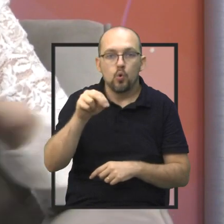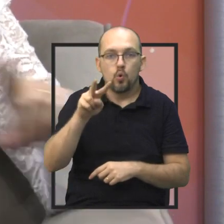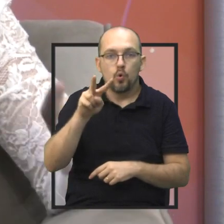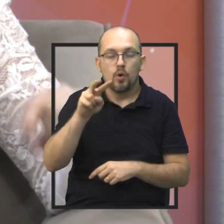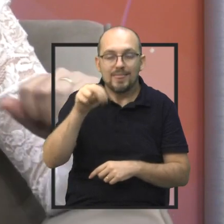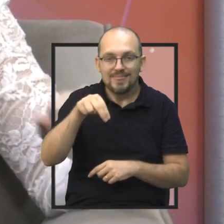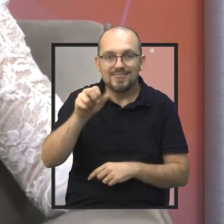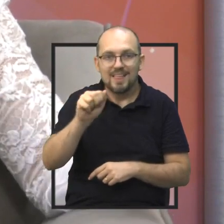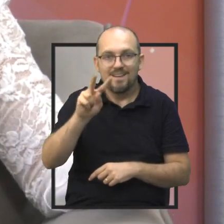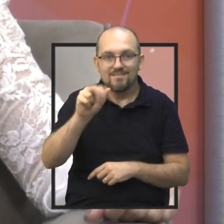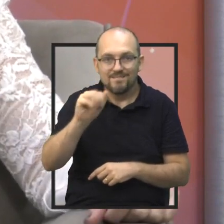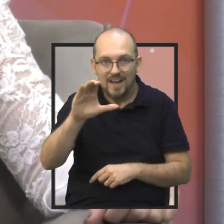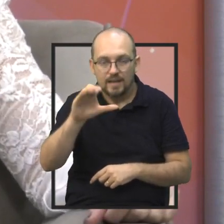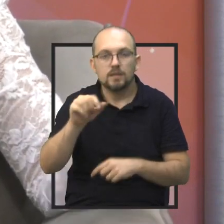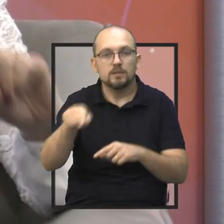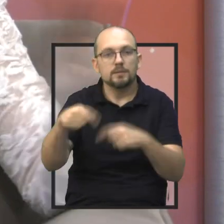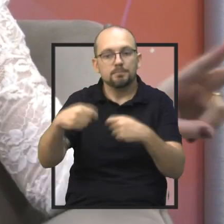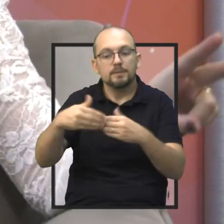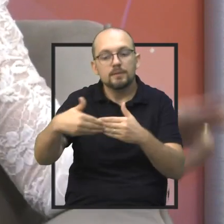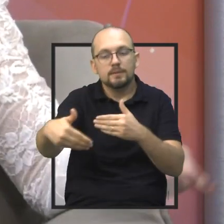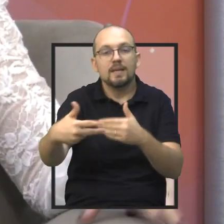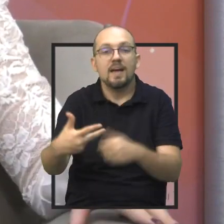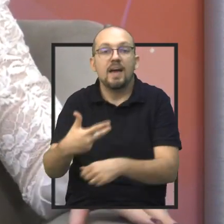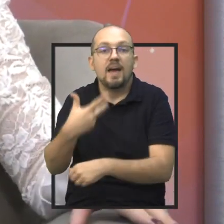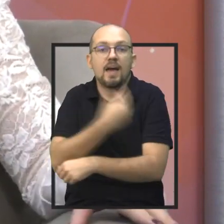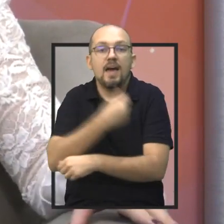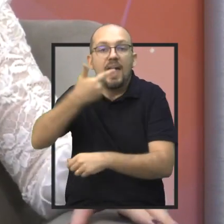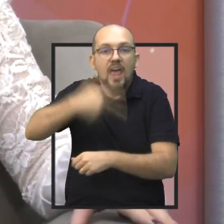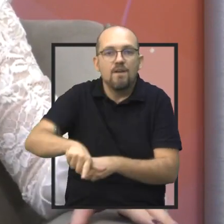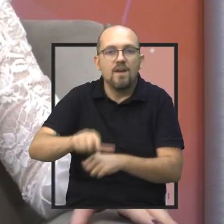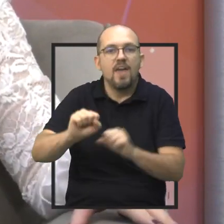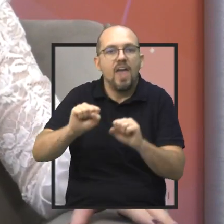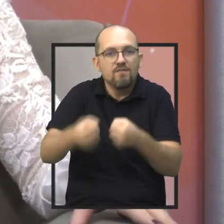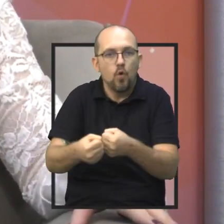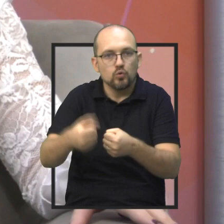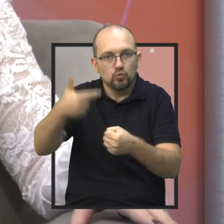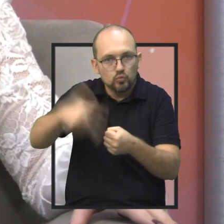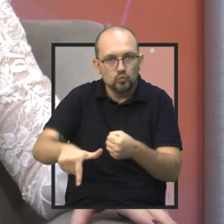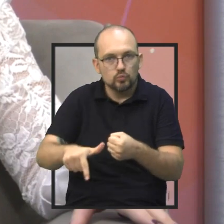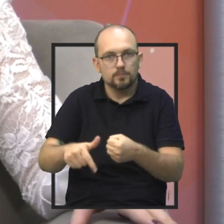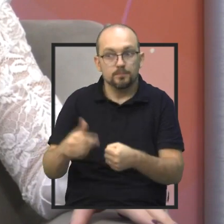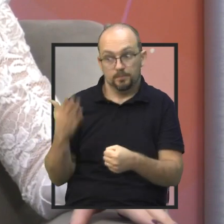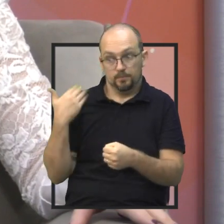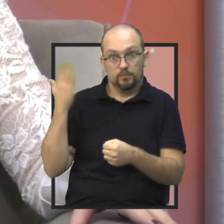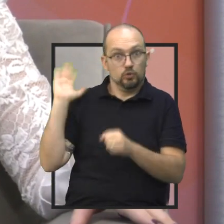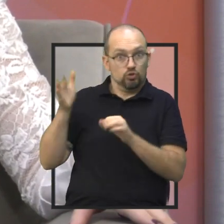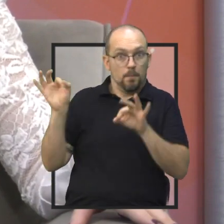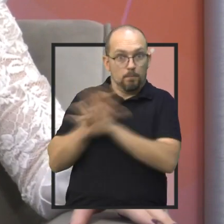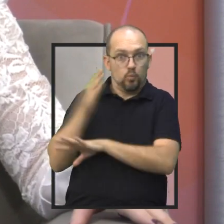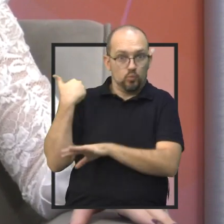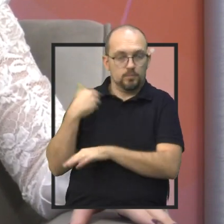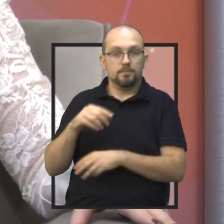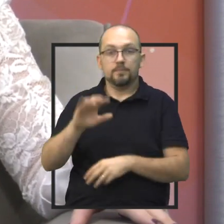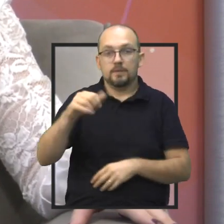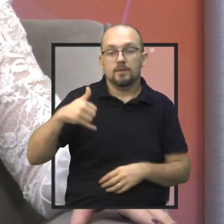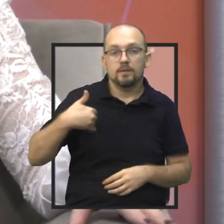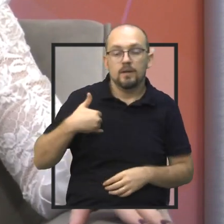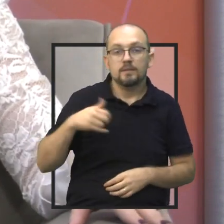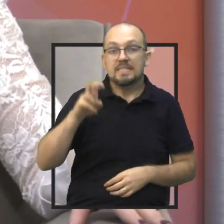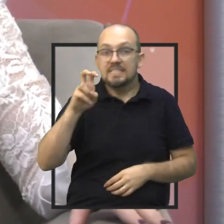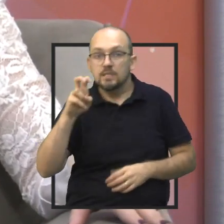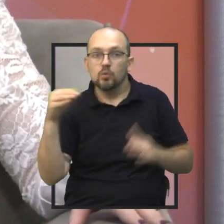desde que tenha feito pelo menos 4 meses do esquema primário. Crianças de 5 a 11 anos que tomaram